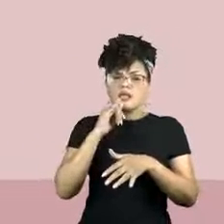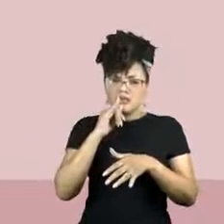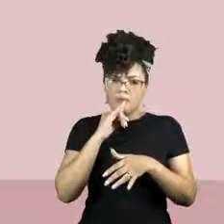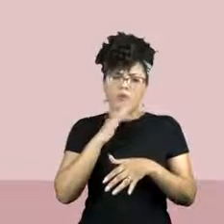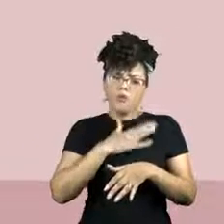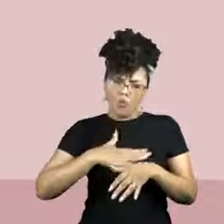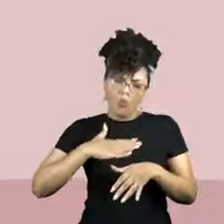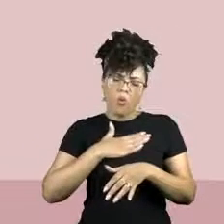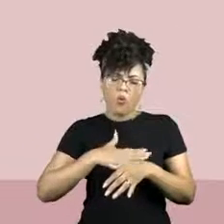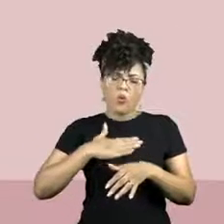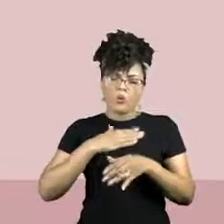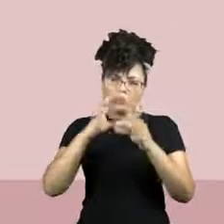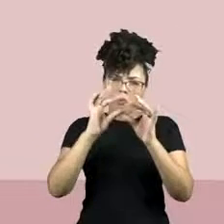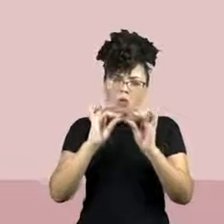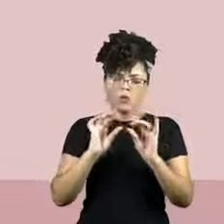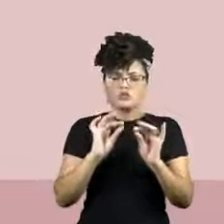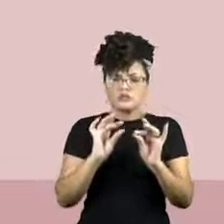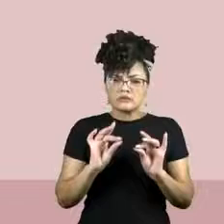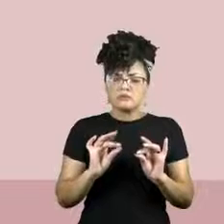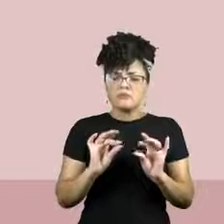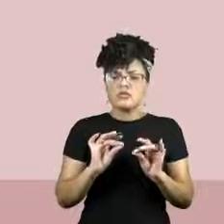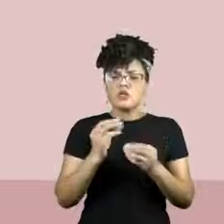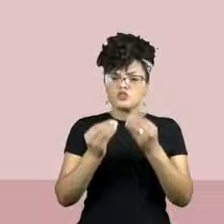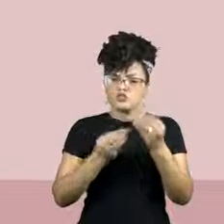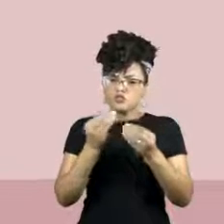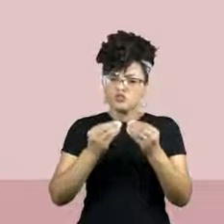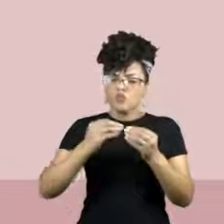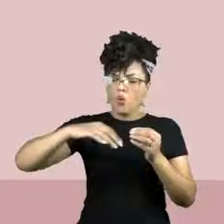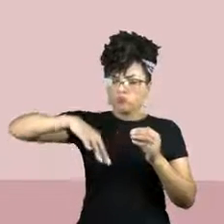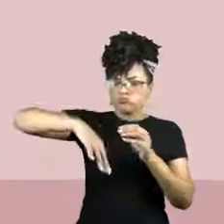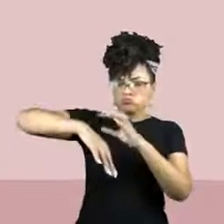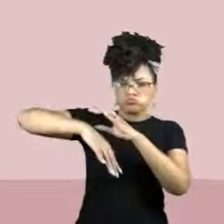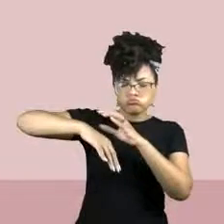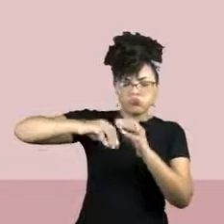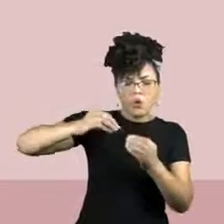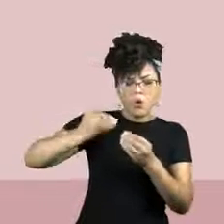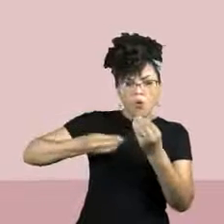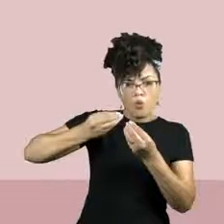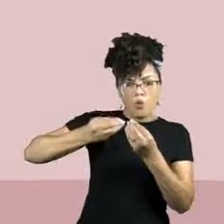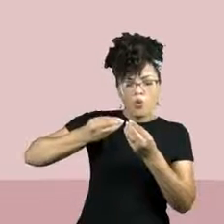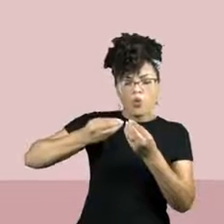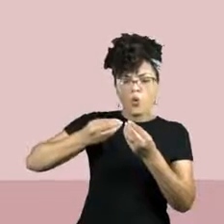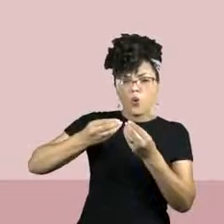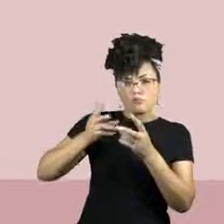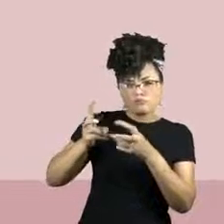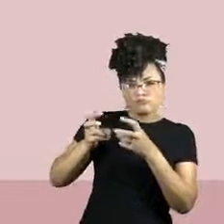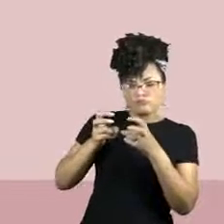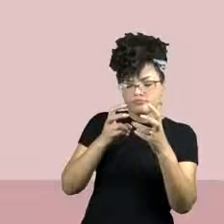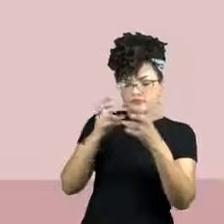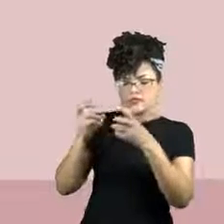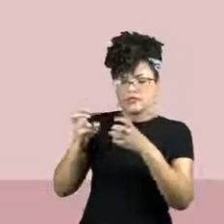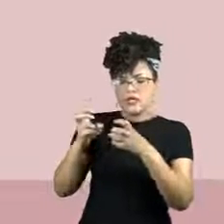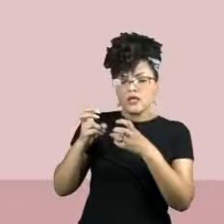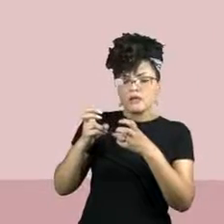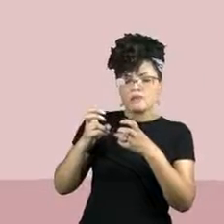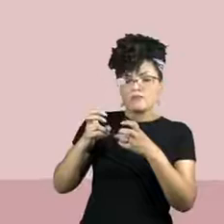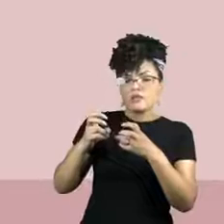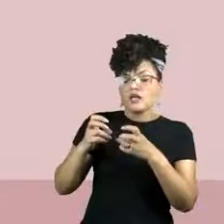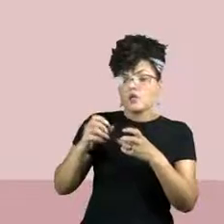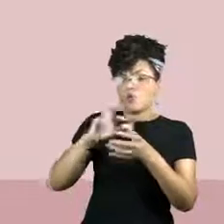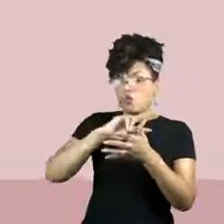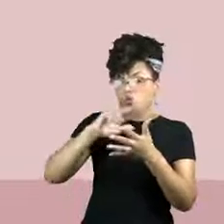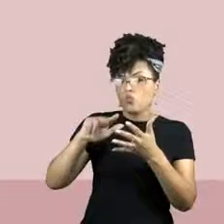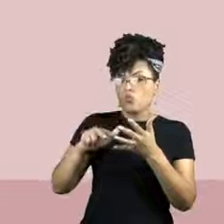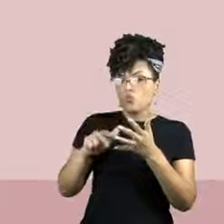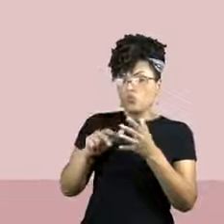questão sobre como os taludes devem se comportar e por que fatores de segurança diferentes. Tá? Por exemplo, a NBR ela traz